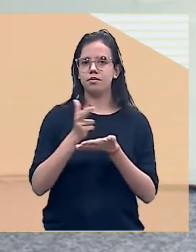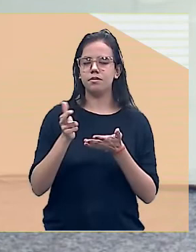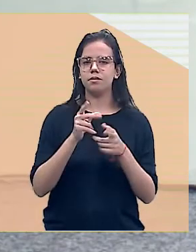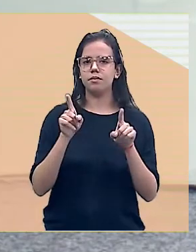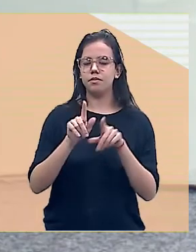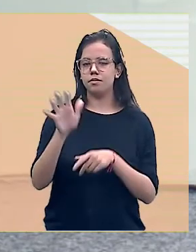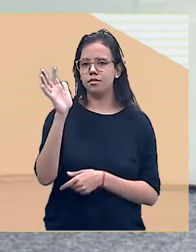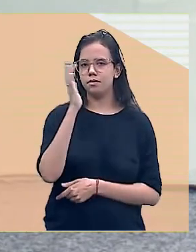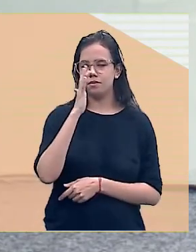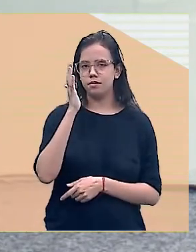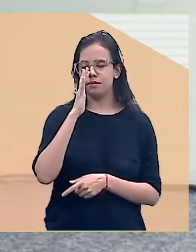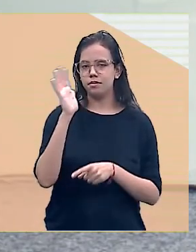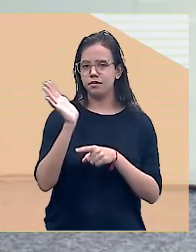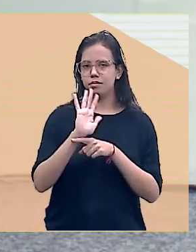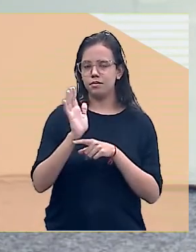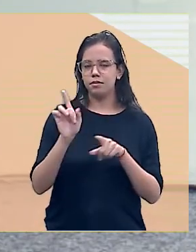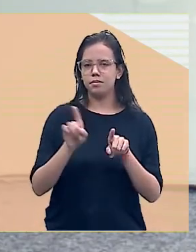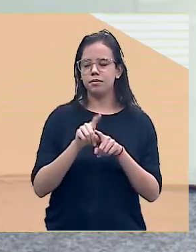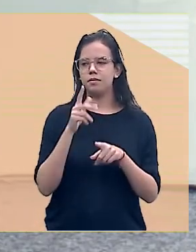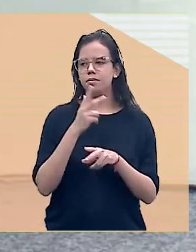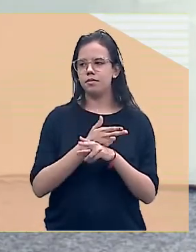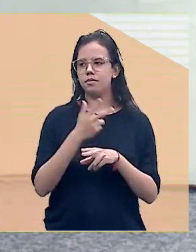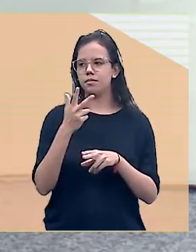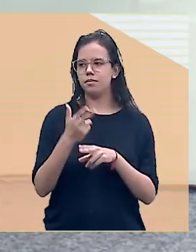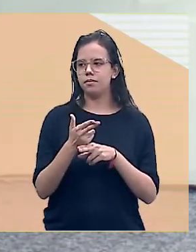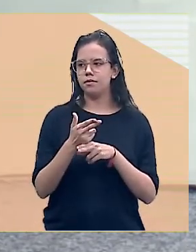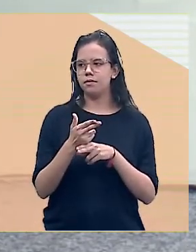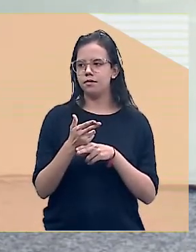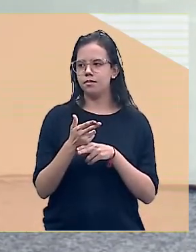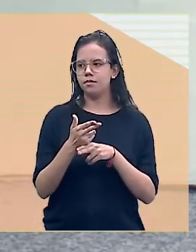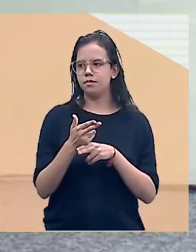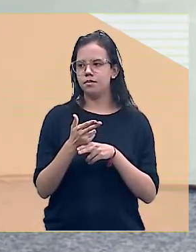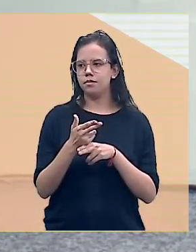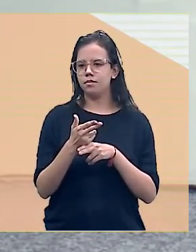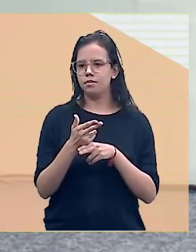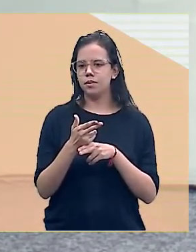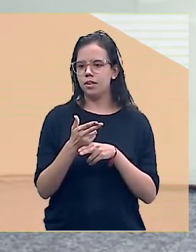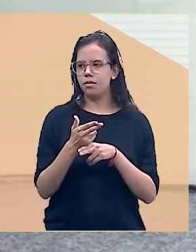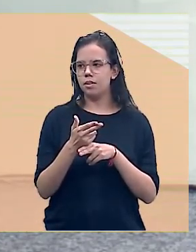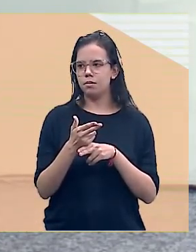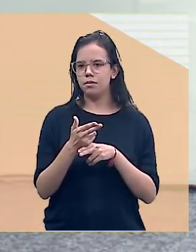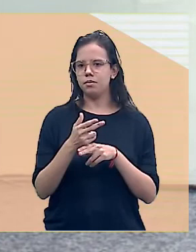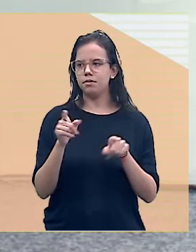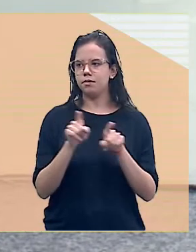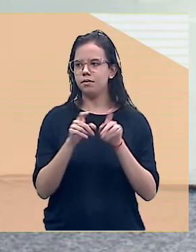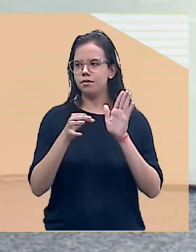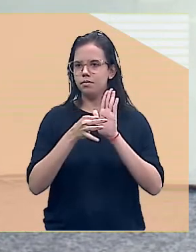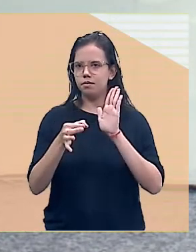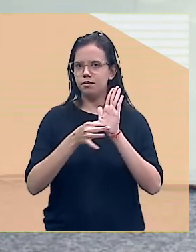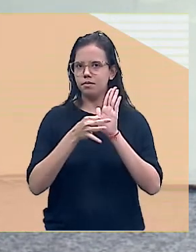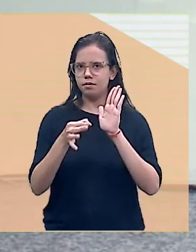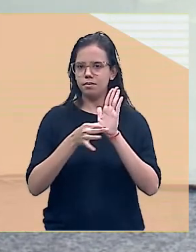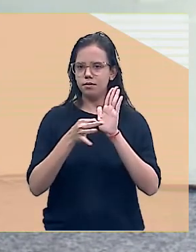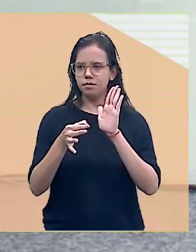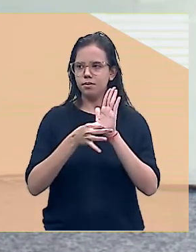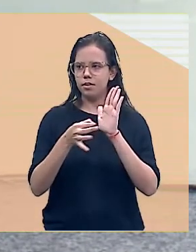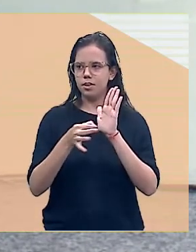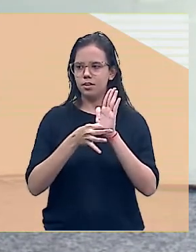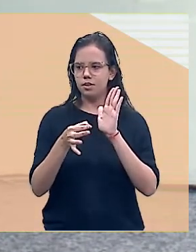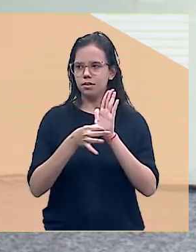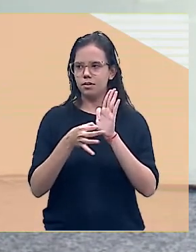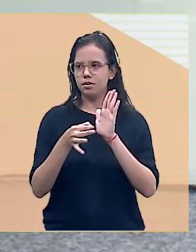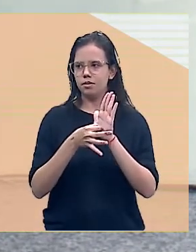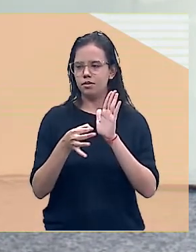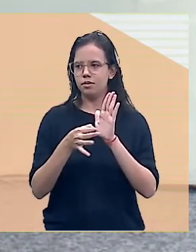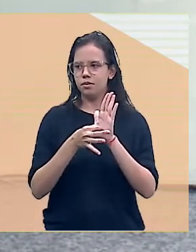assistir filmes assistir séries não é e tem Principalmente um senso crítico Porque não basta apenas você